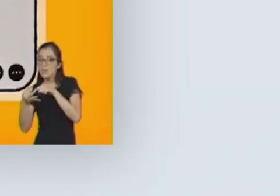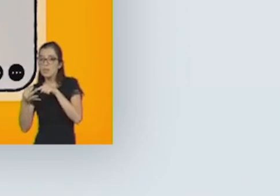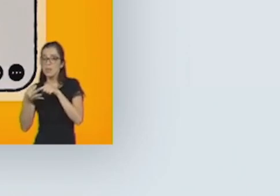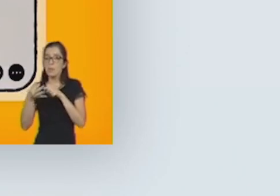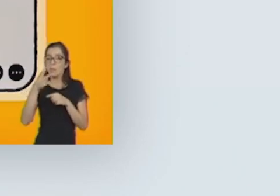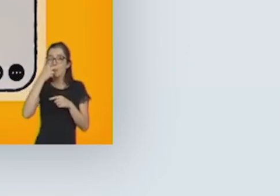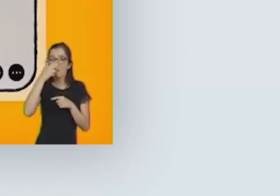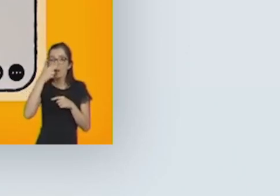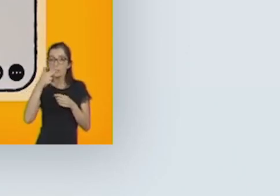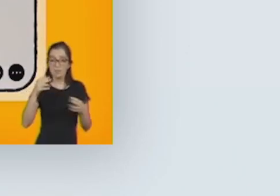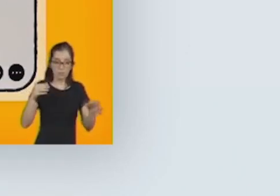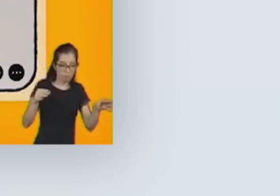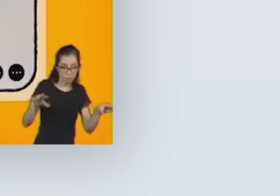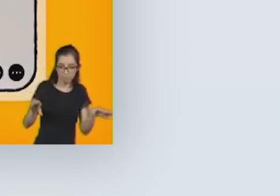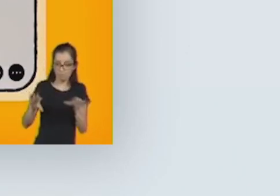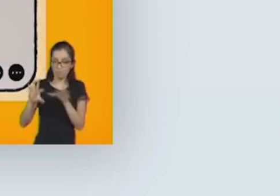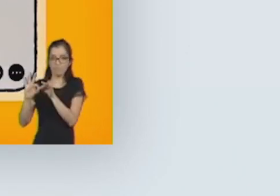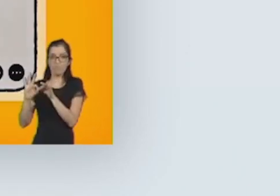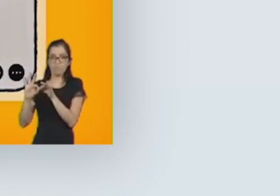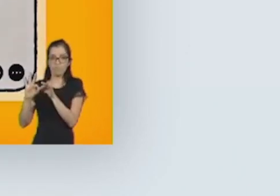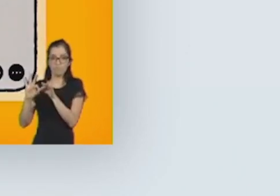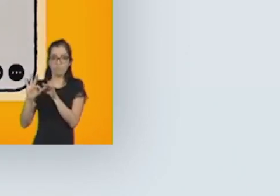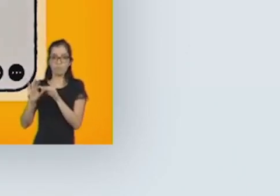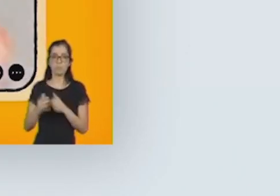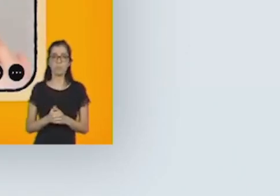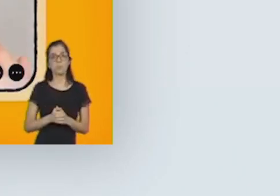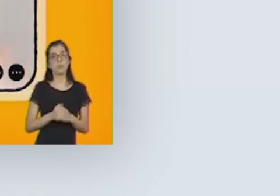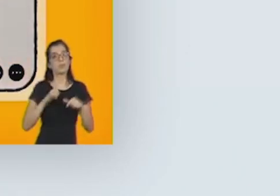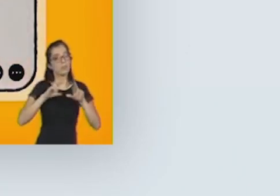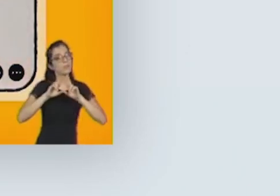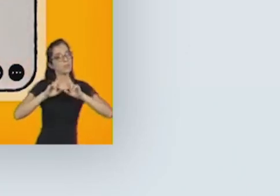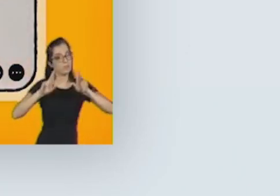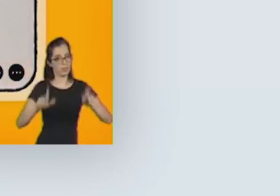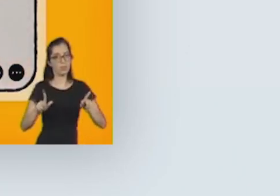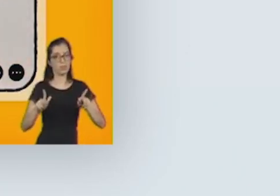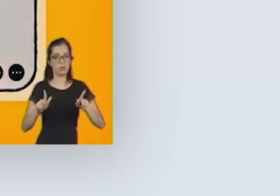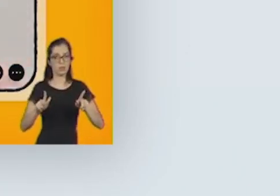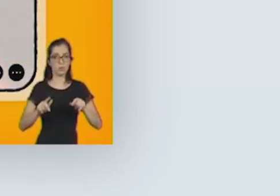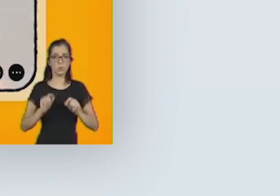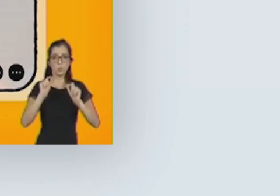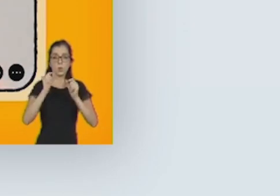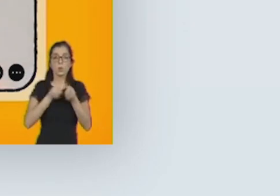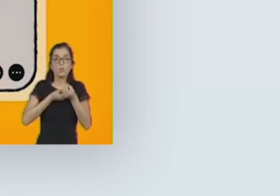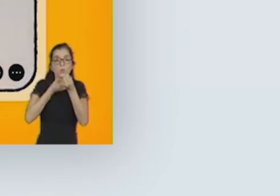uma parcialidade no texto opinativo. No texto informativo, ele é